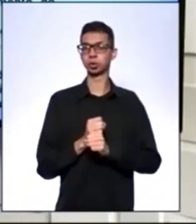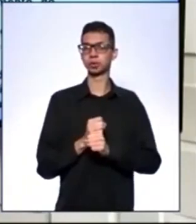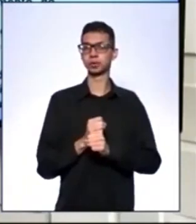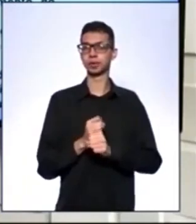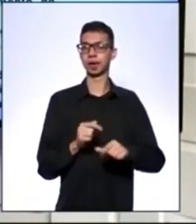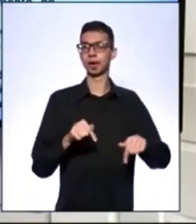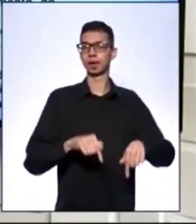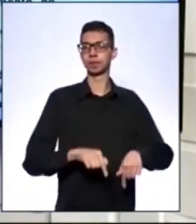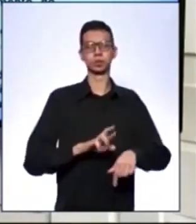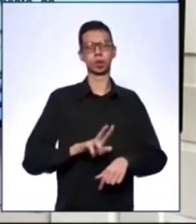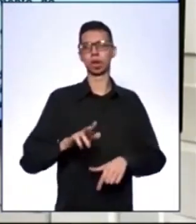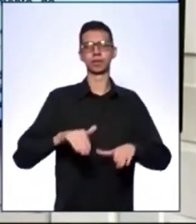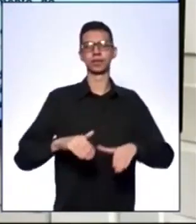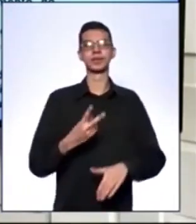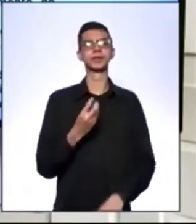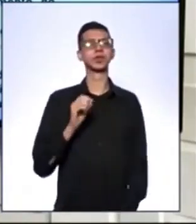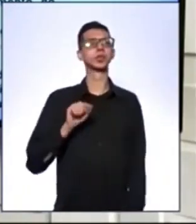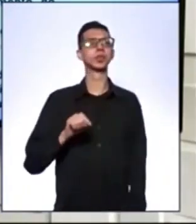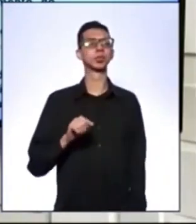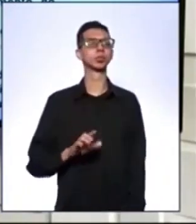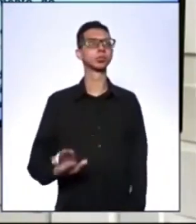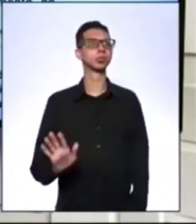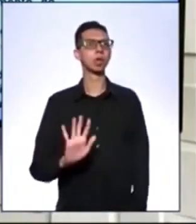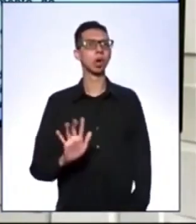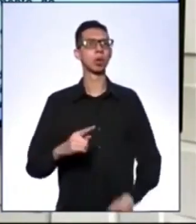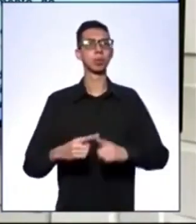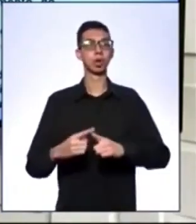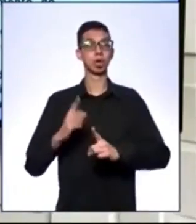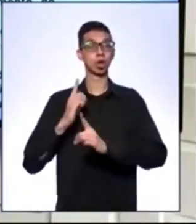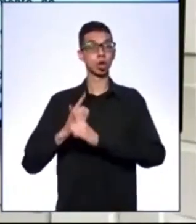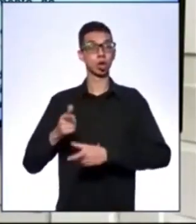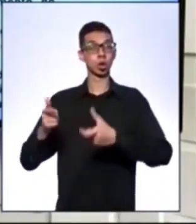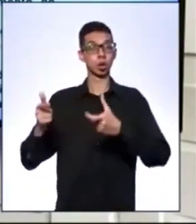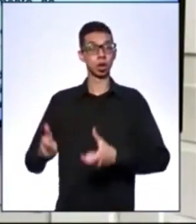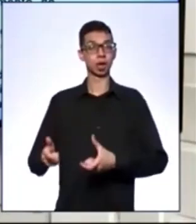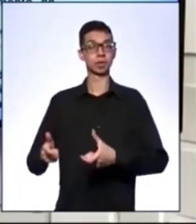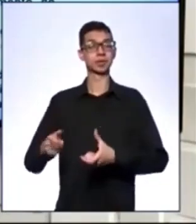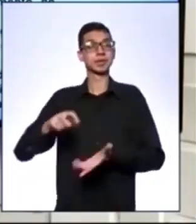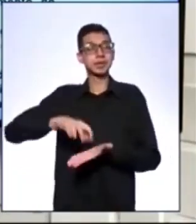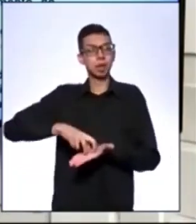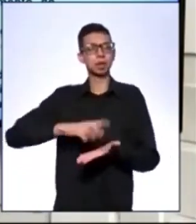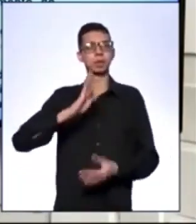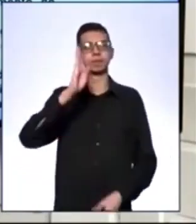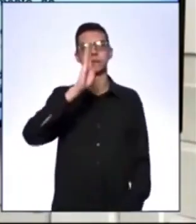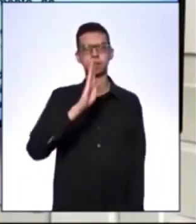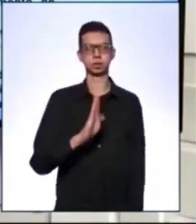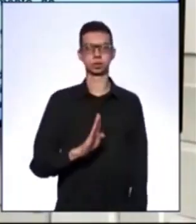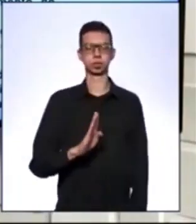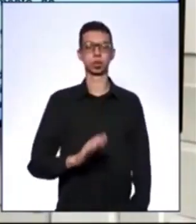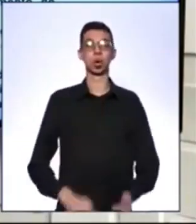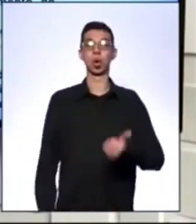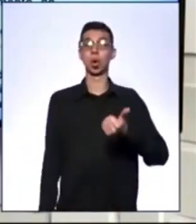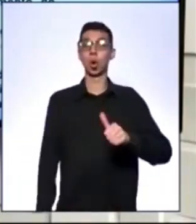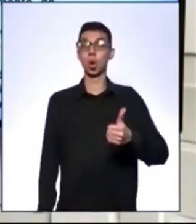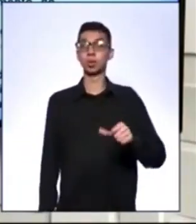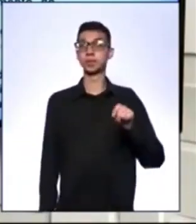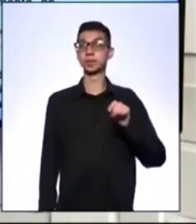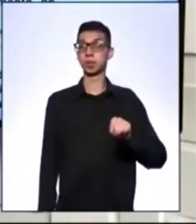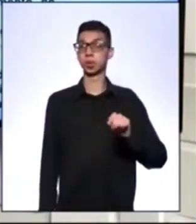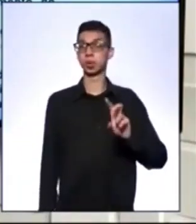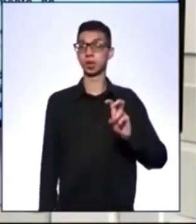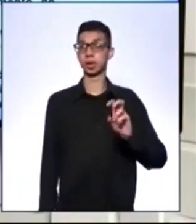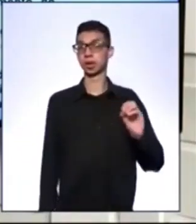20, porque foi encontrado um fóssil na região central do Brasil, com 11.500